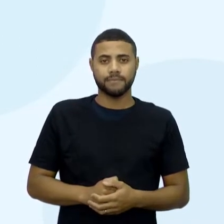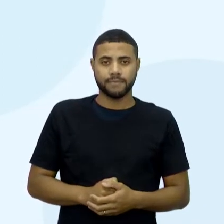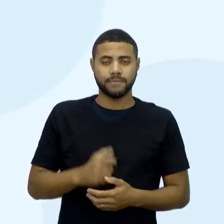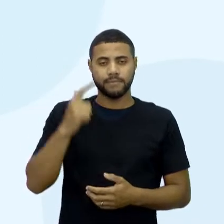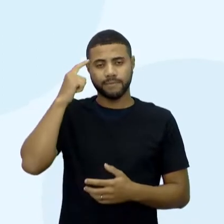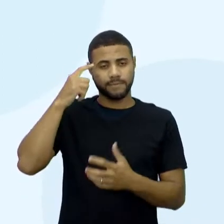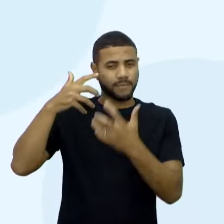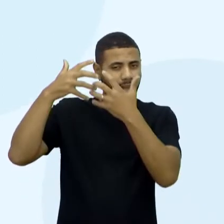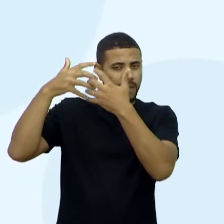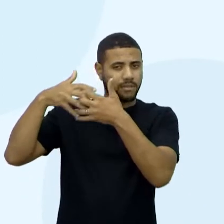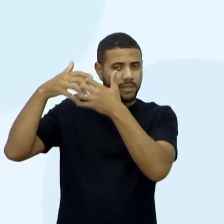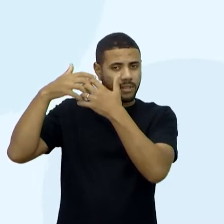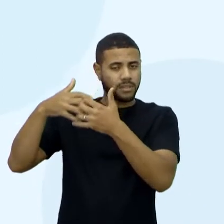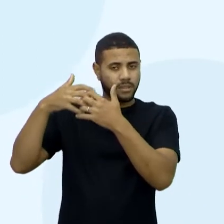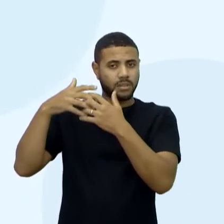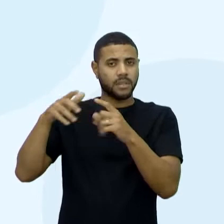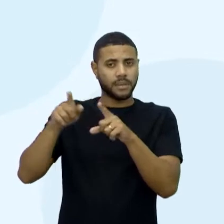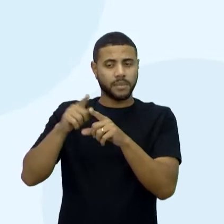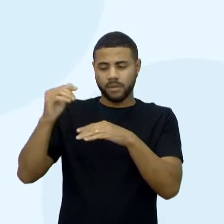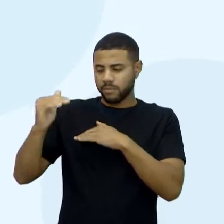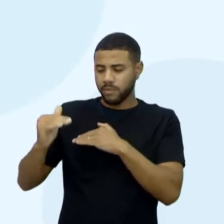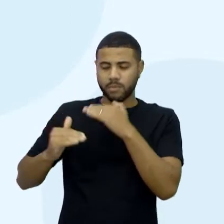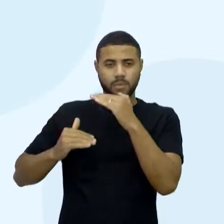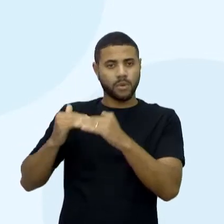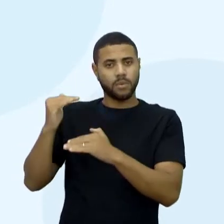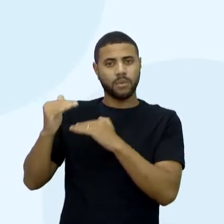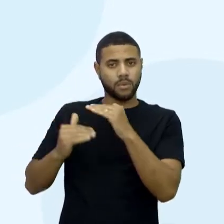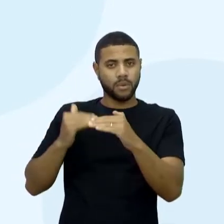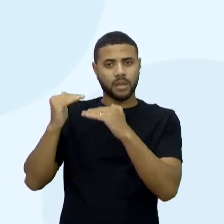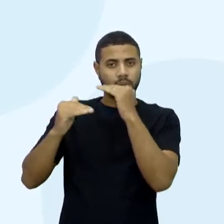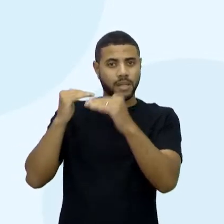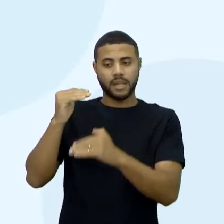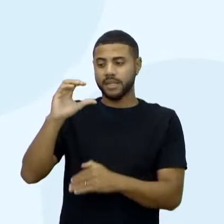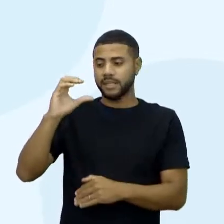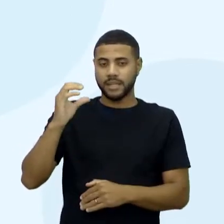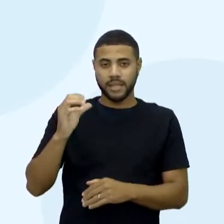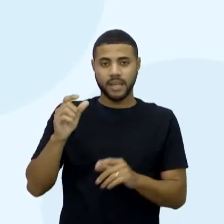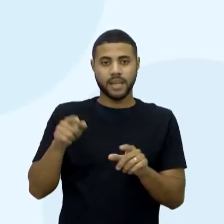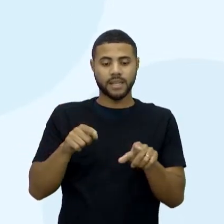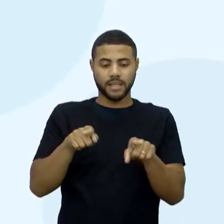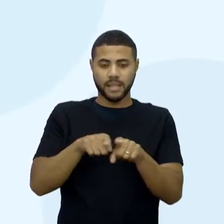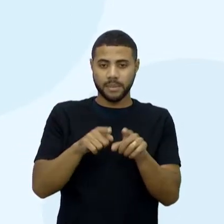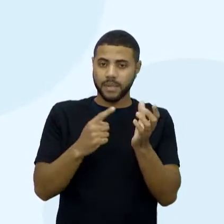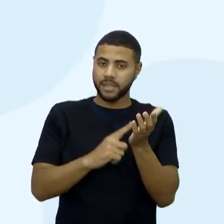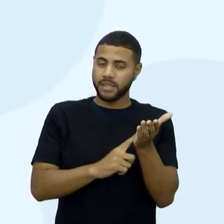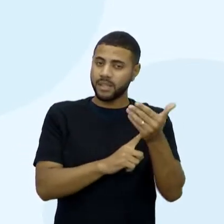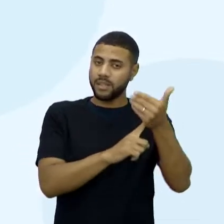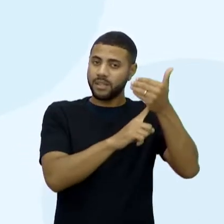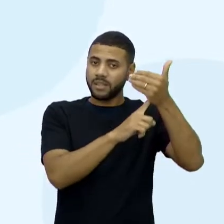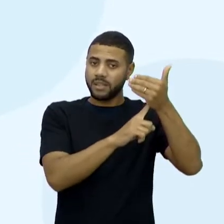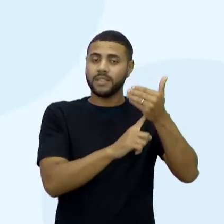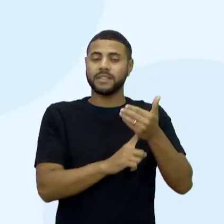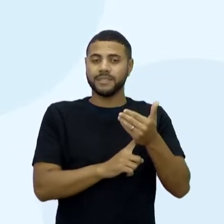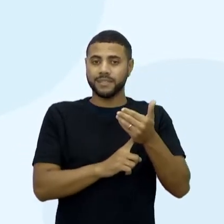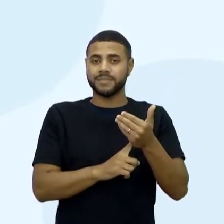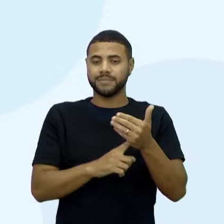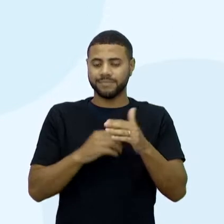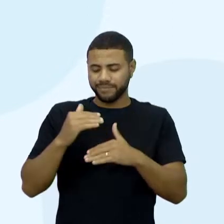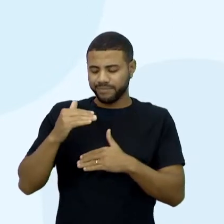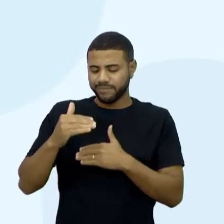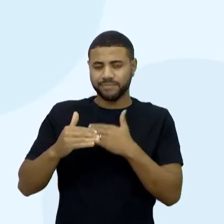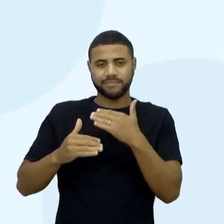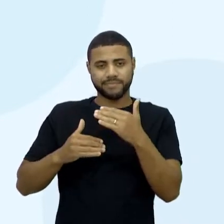refletindo sobre os rápidos avanços na ciência e na tecnologia, que